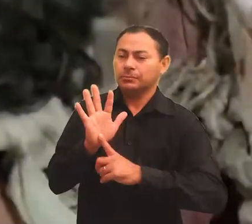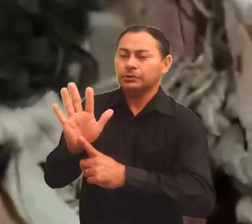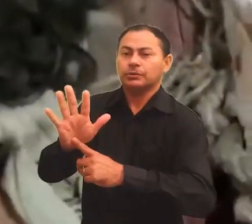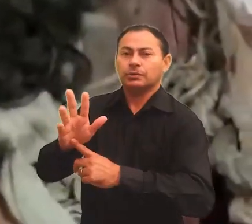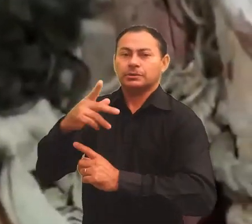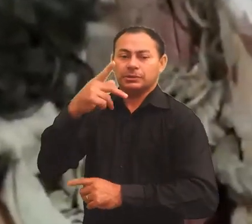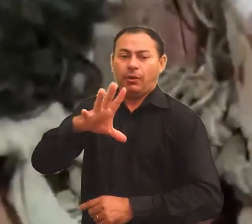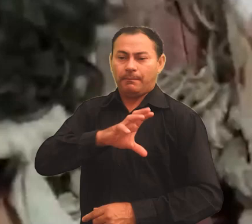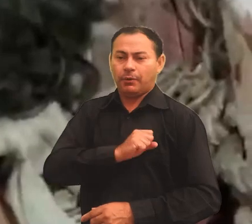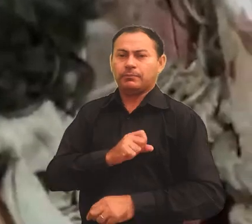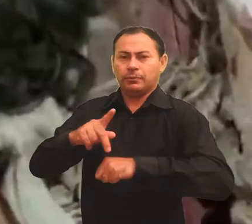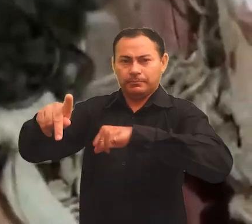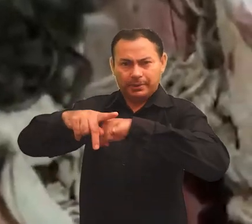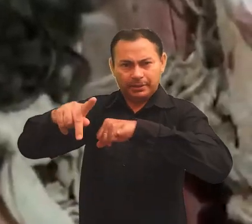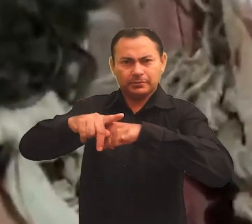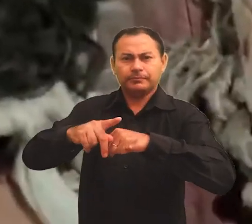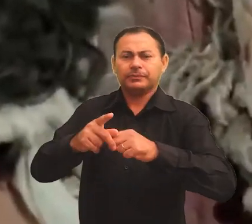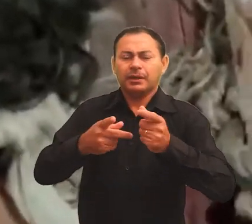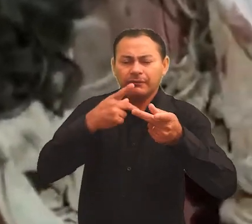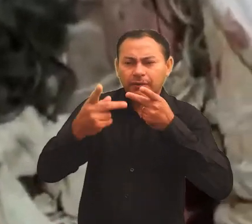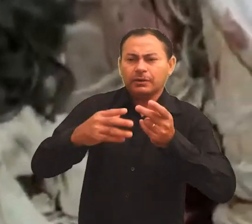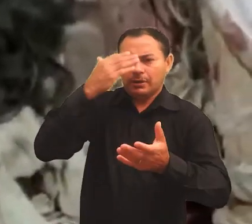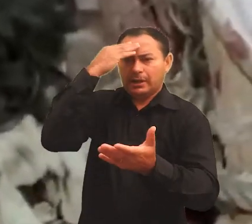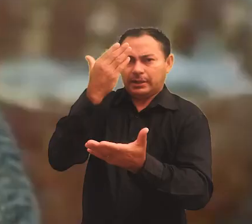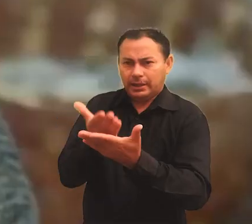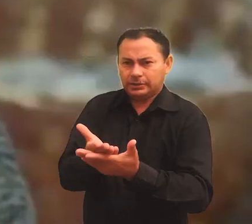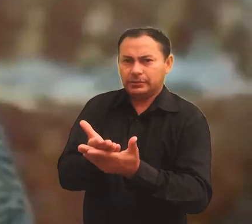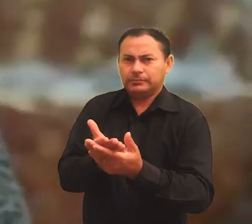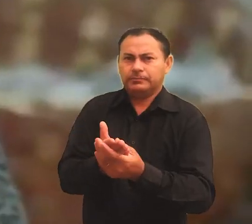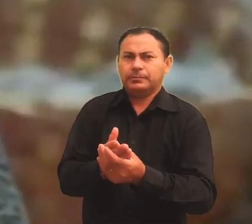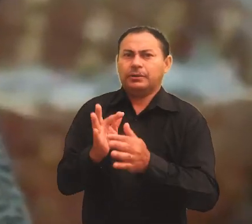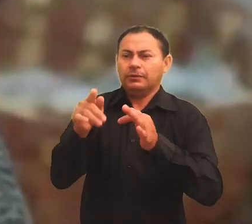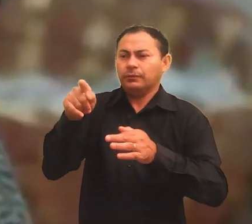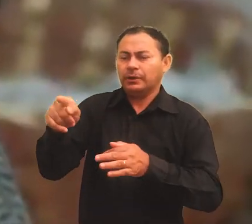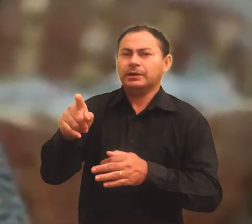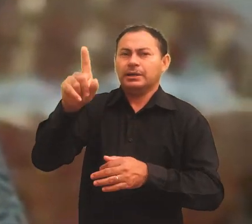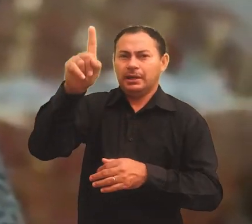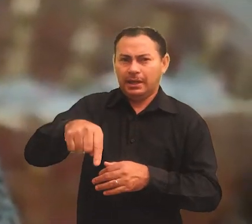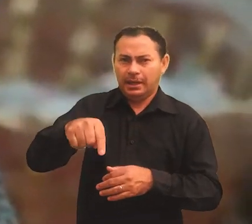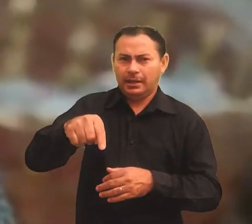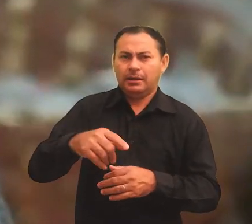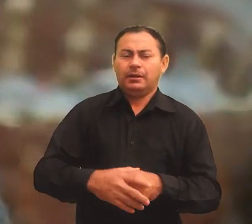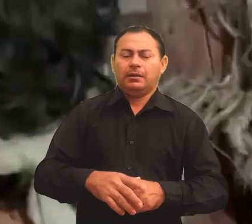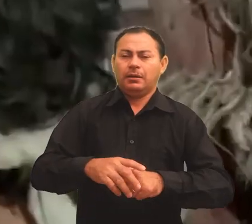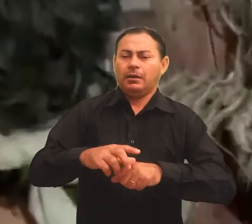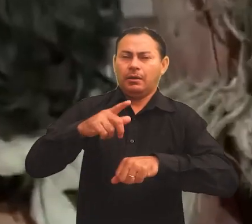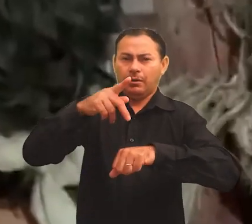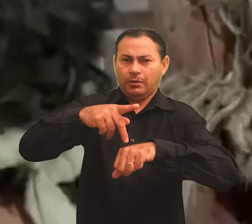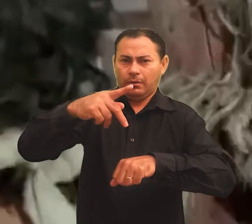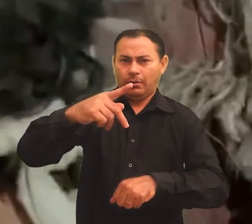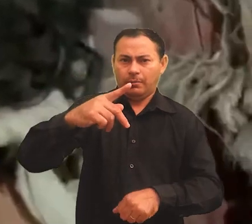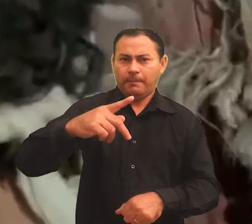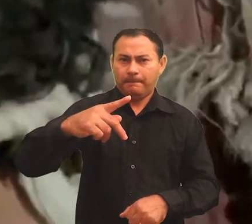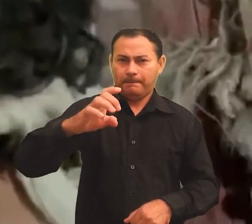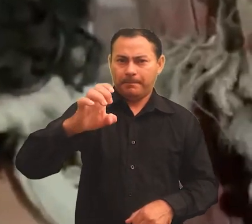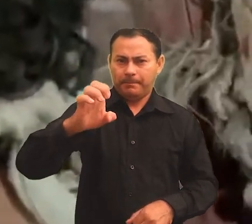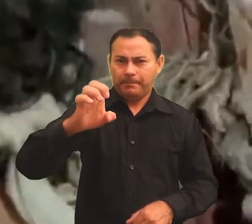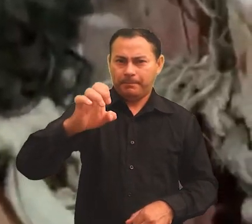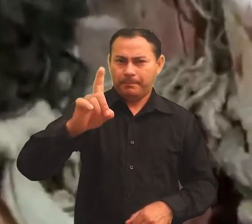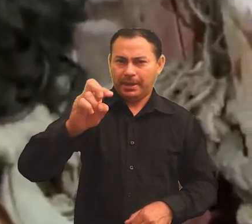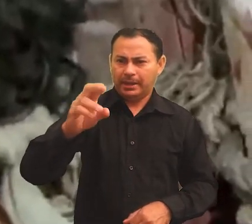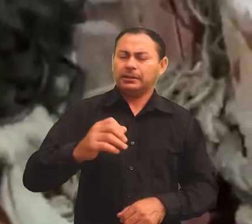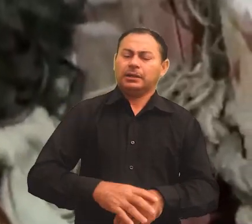Pedro porque, em outras palavras, ele estava dizendo: eu acredito que, por fim, você será rocha, você